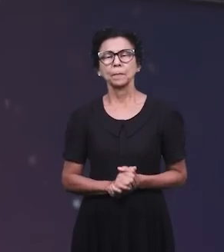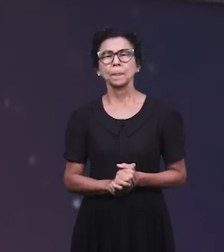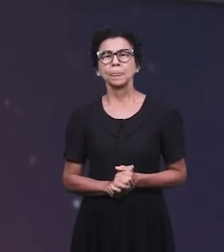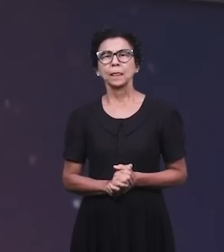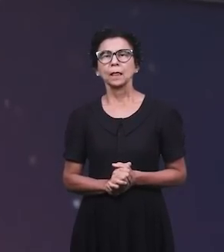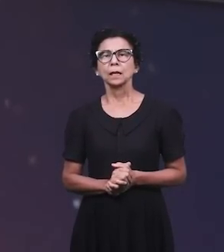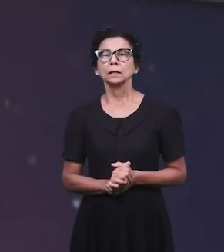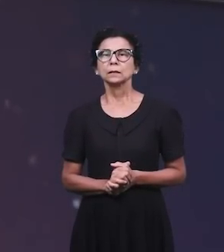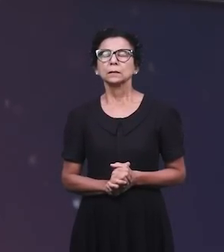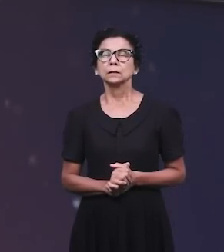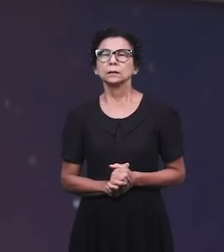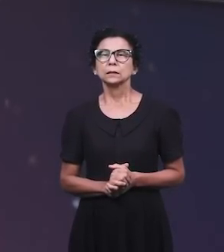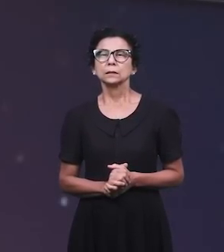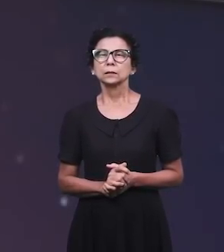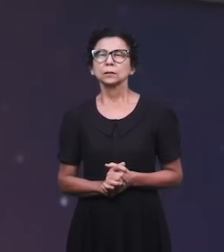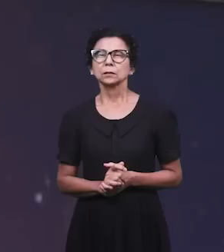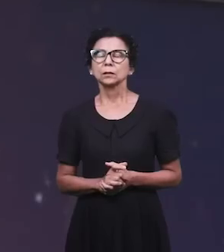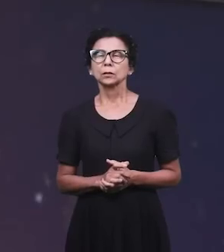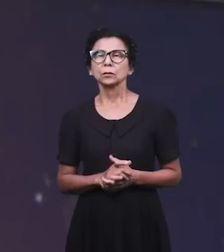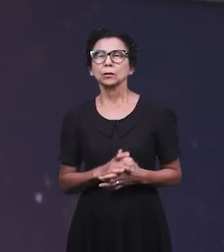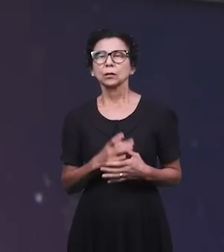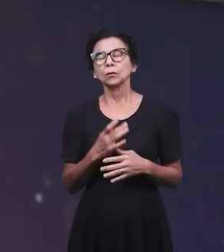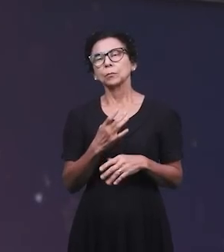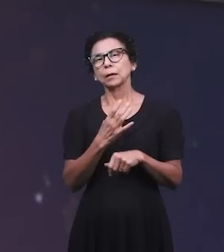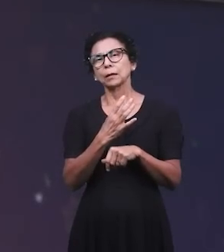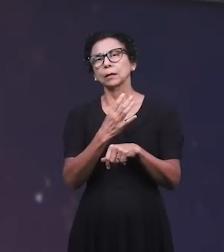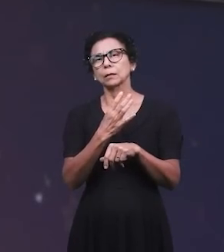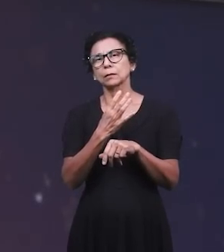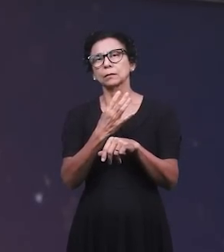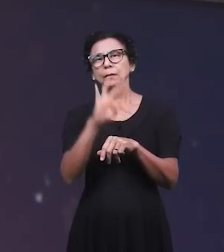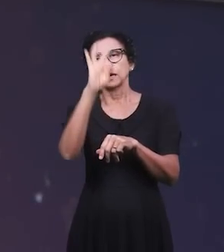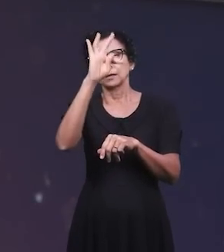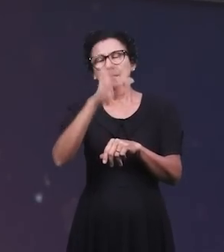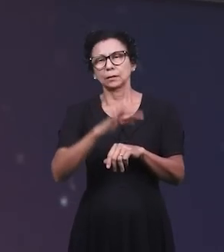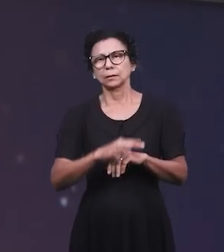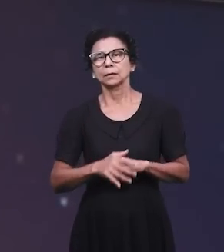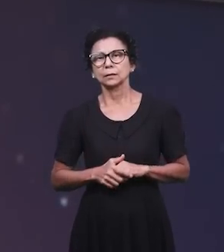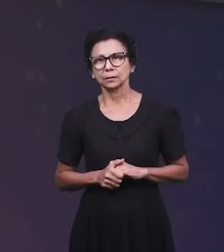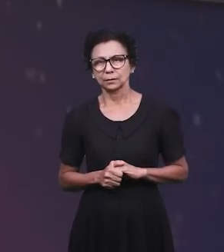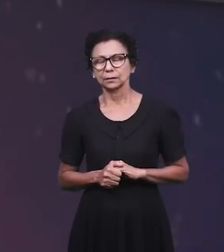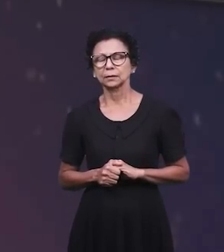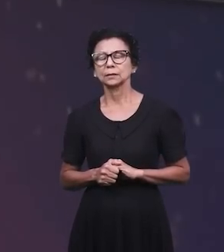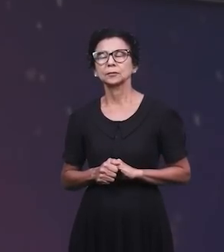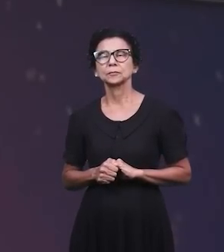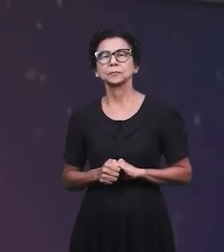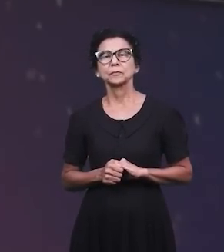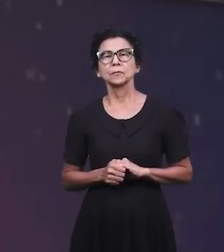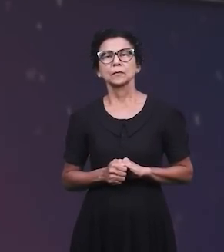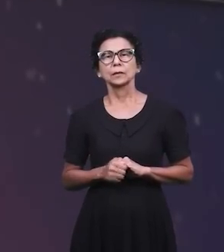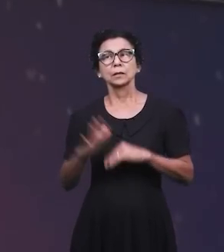desenvolvida na área de segurança cibernética, que inclusive é especialização aqui do pastor Tiago,